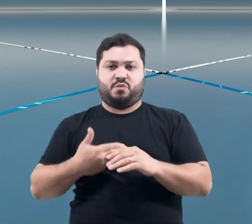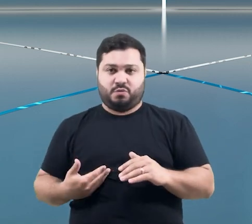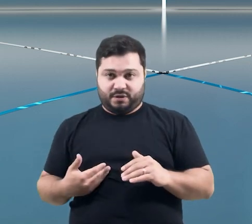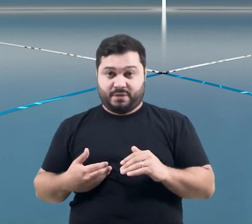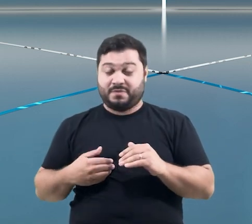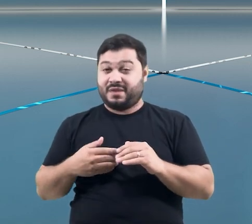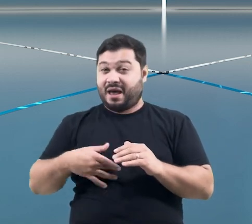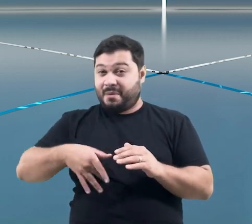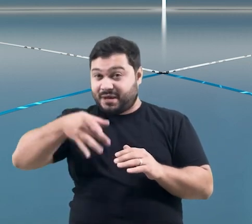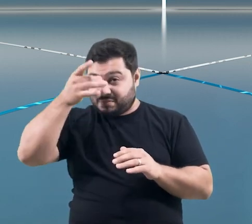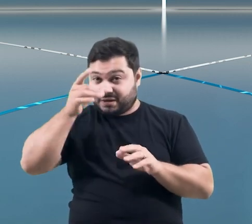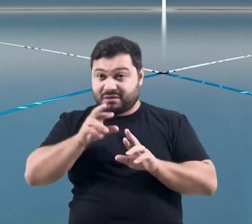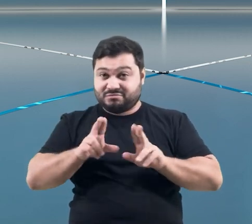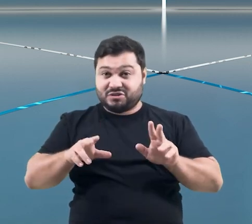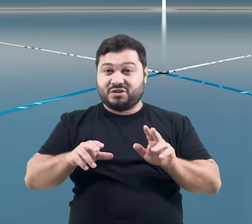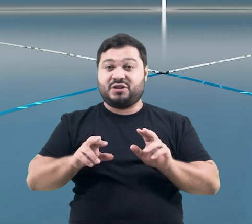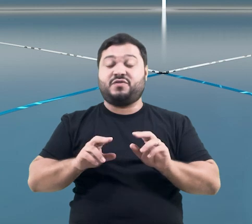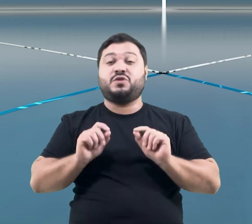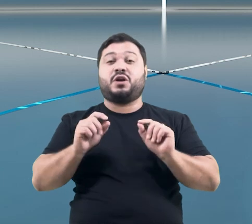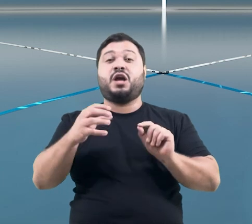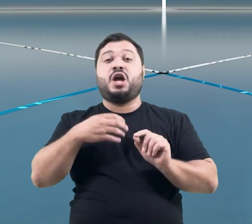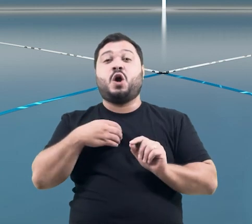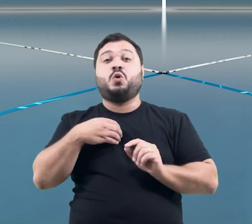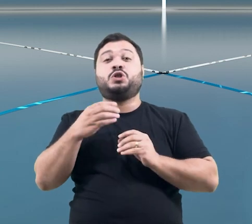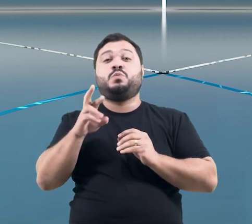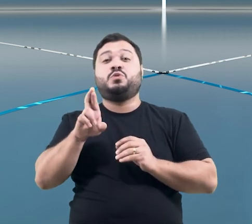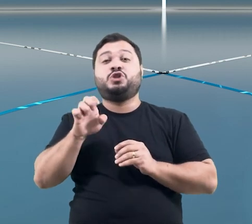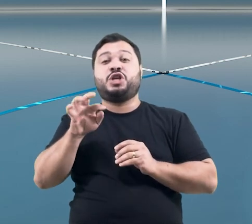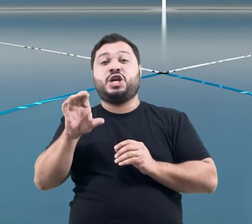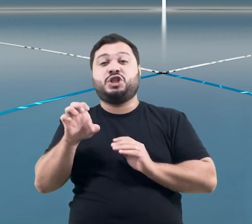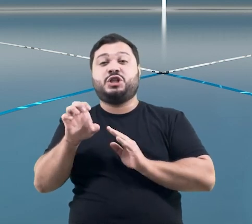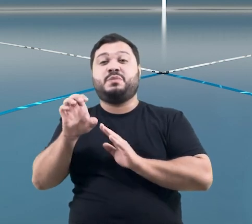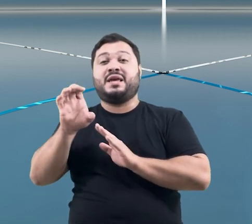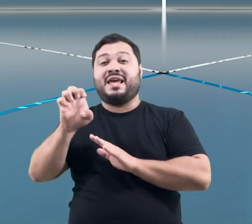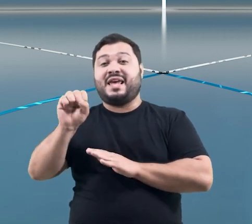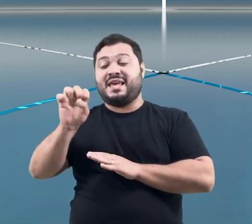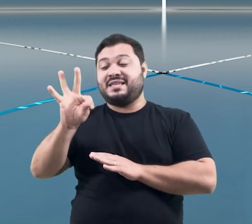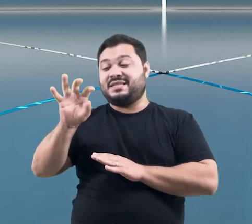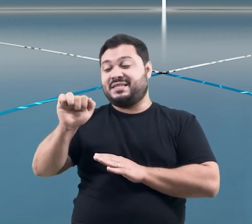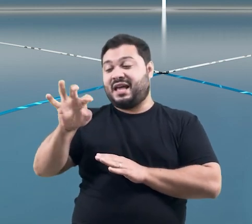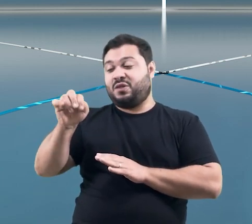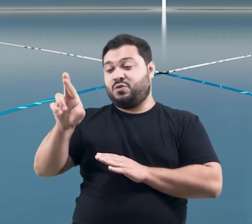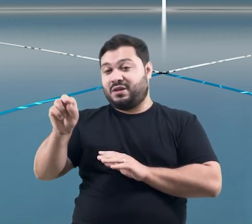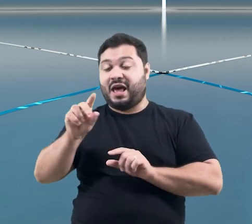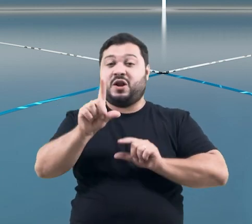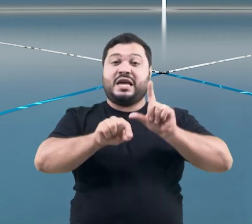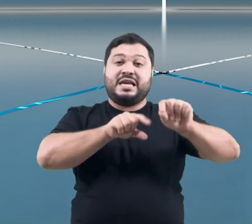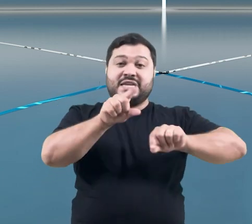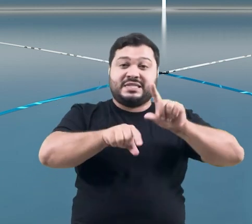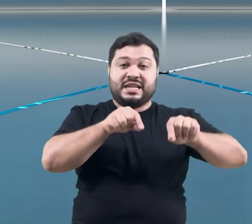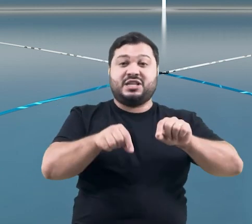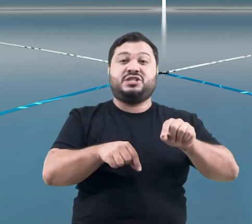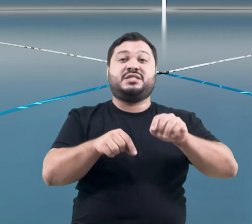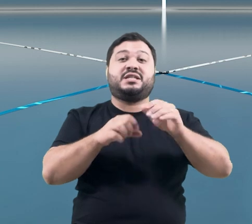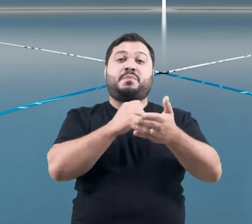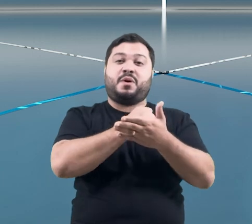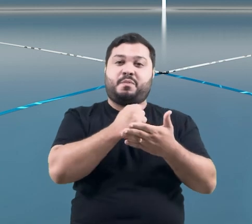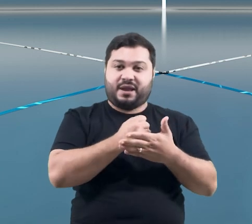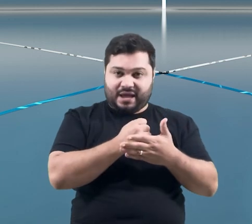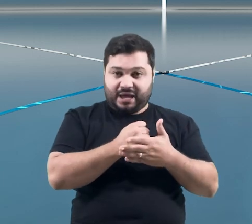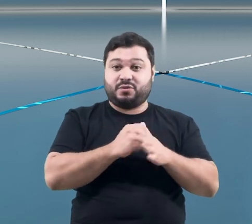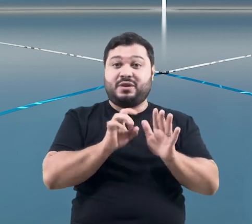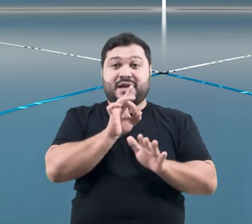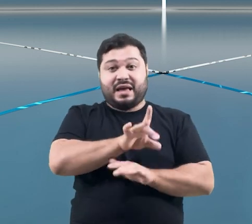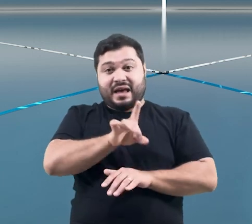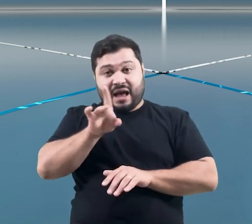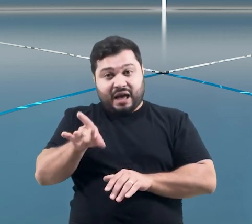carreira pública. A mais marcante das diferenças é o tipo de regime: estatutário para os servidores e seletista para os